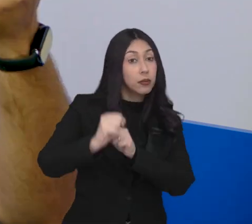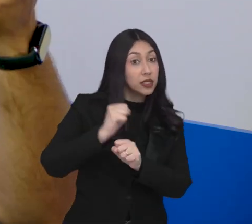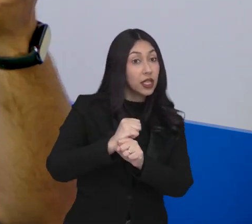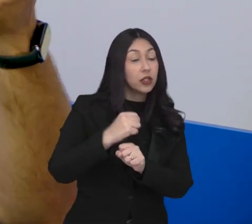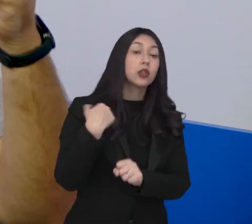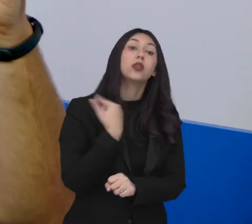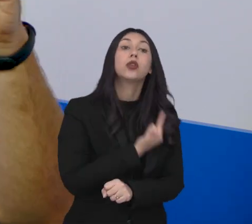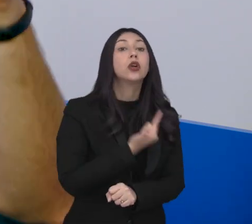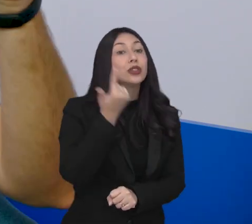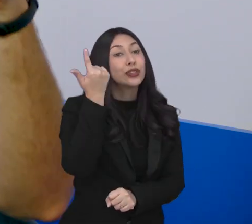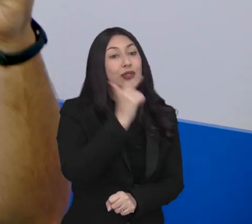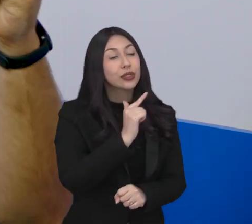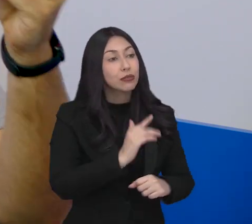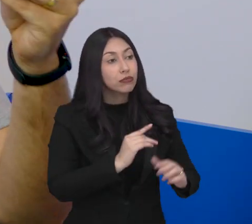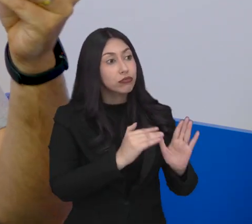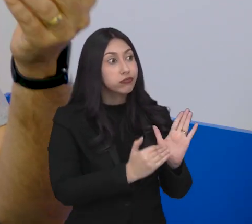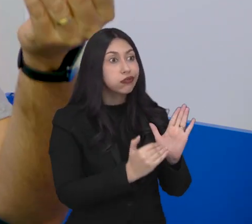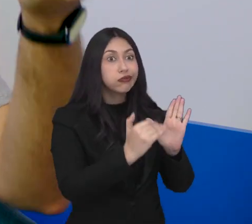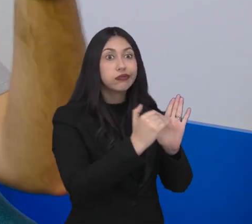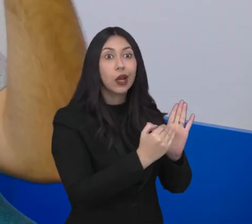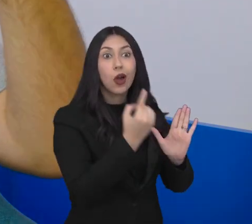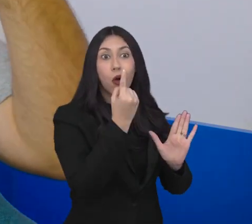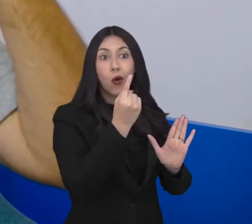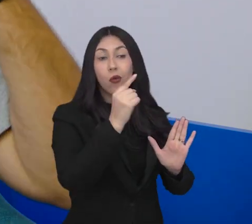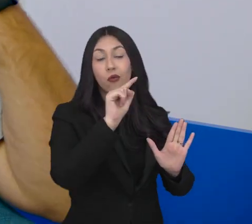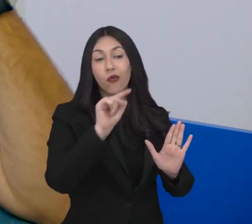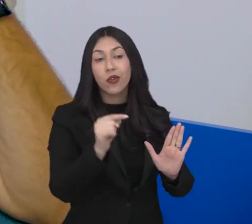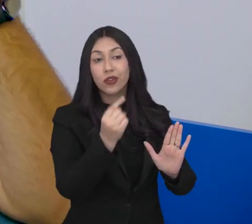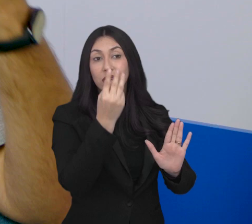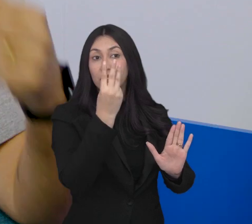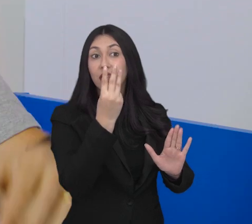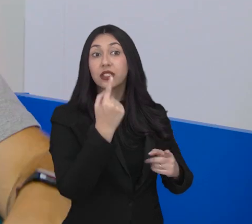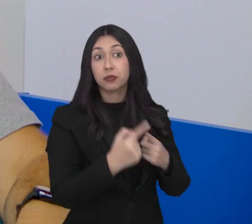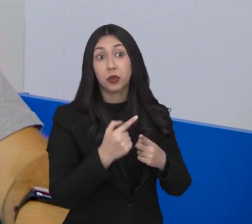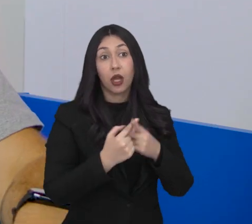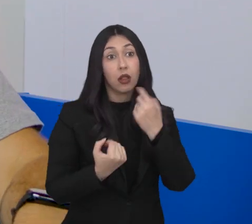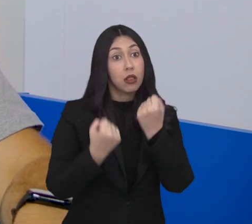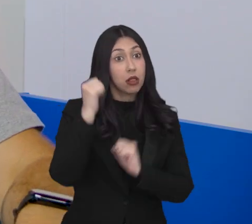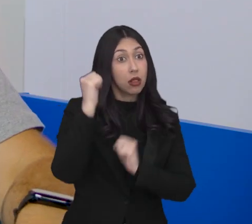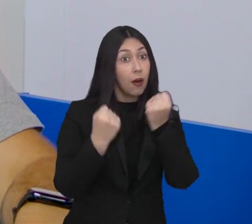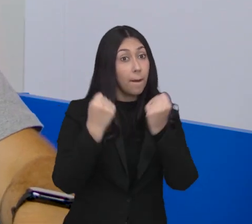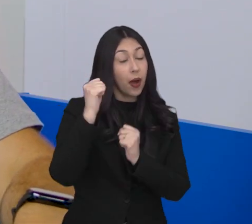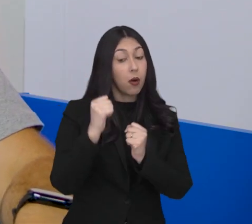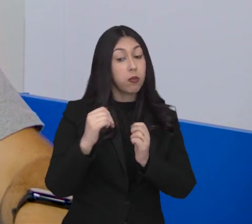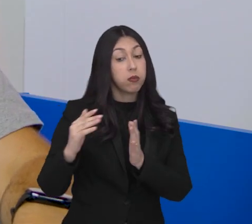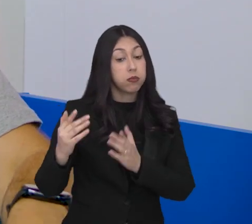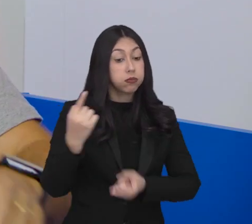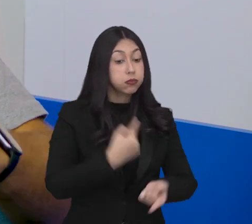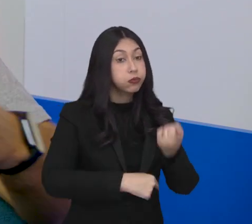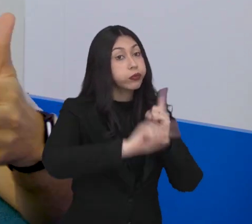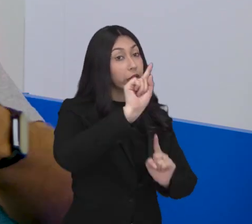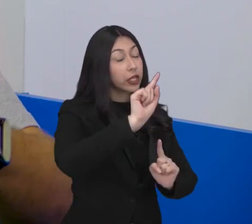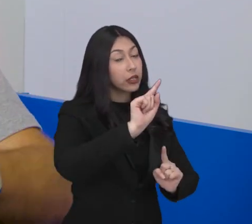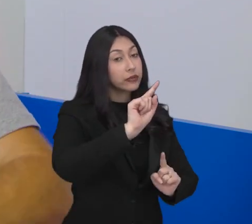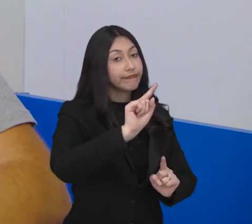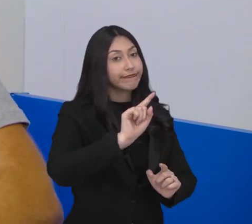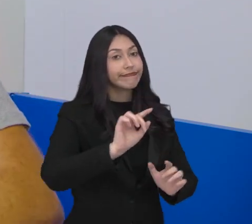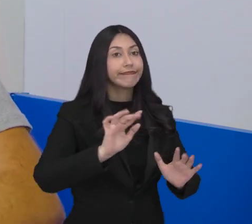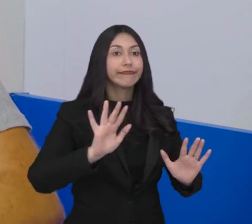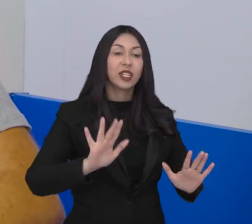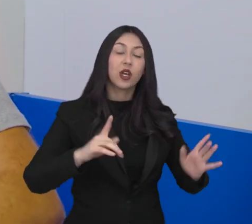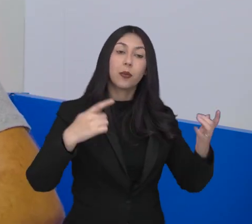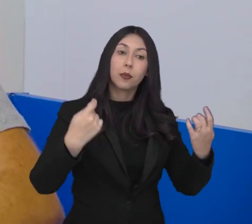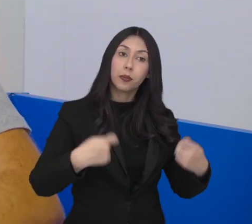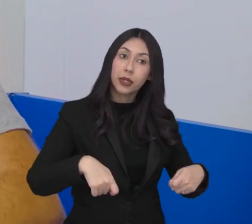tinha subido aí em 1,3 grau em relação ao início da Revolução Industrial. Então, indo por esse lado,